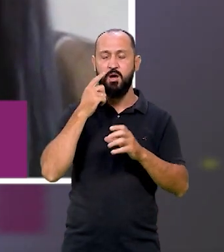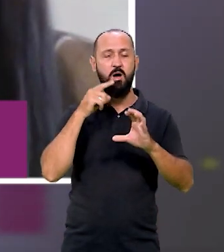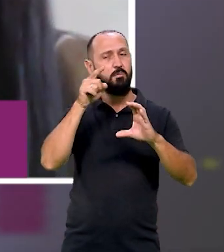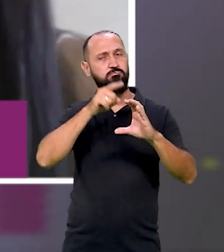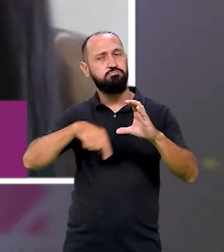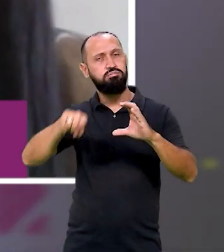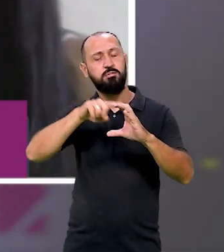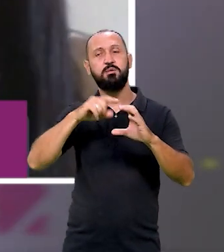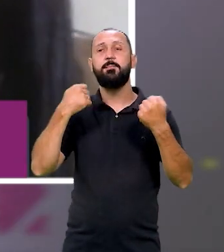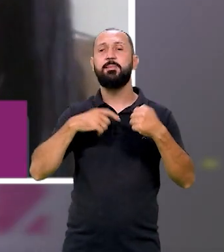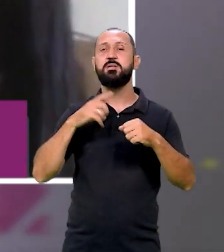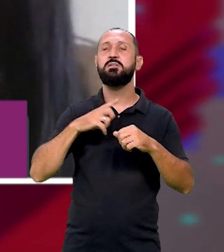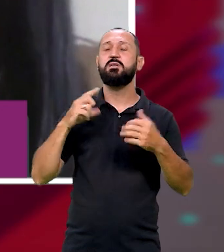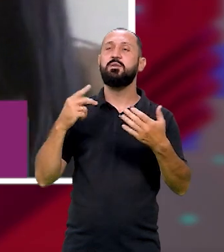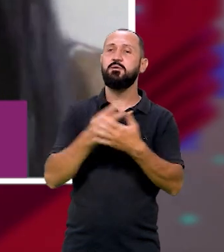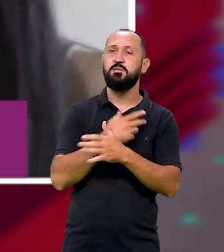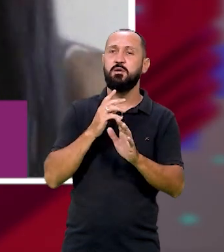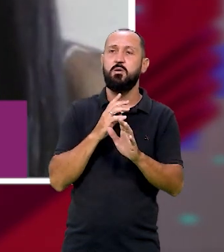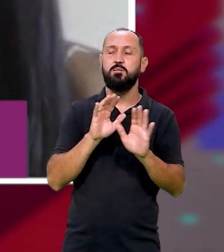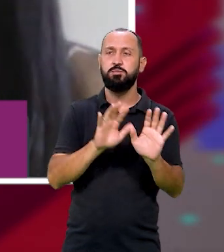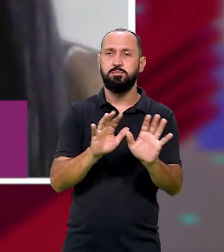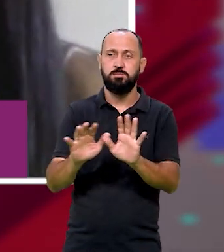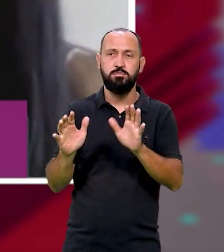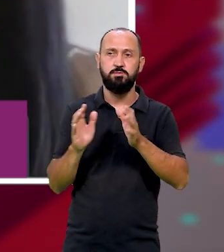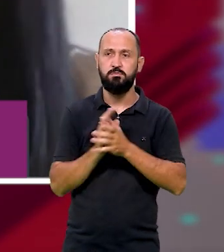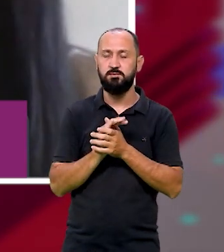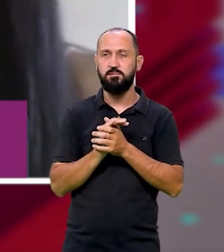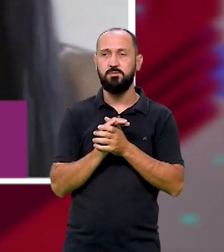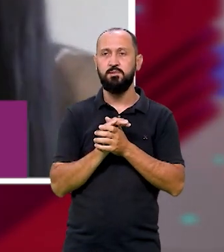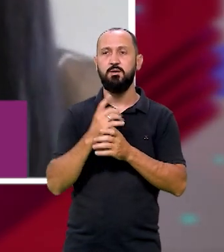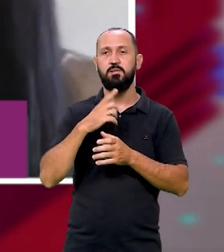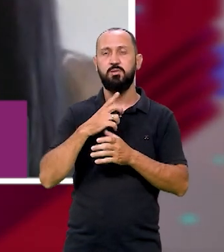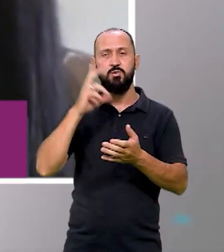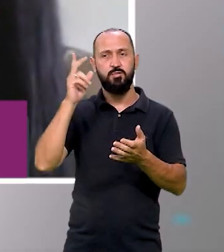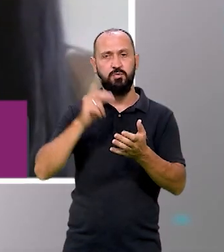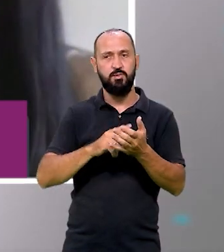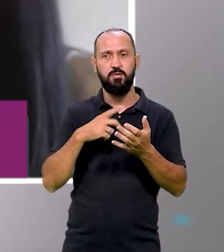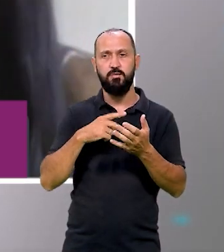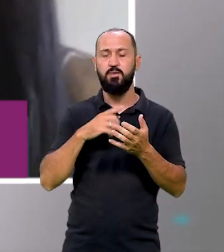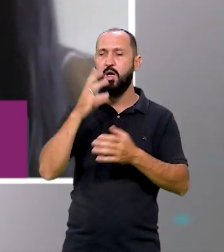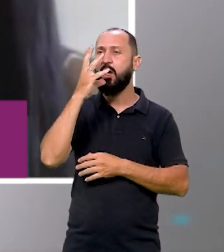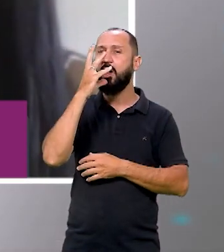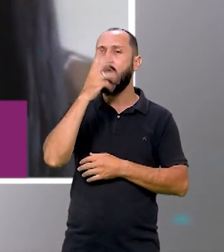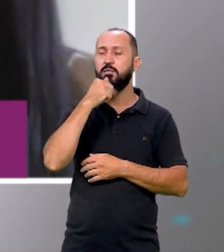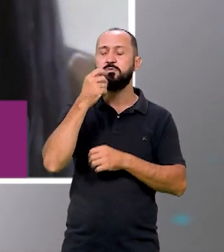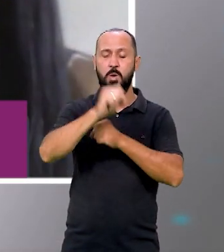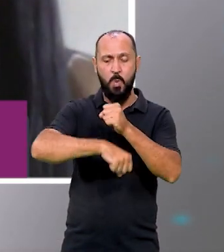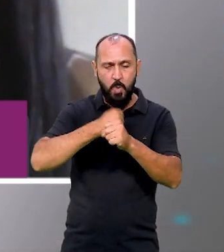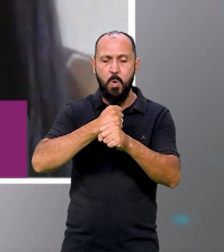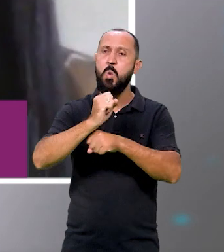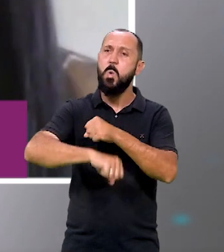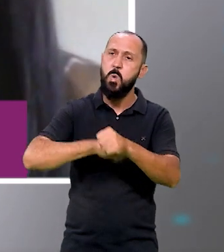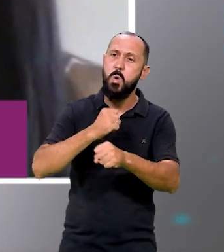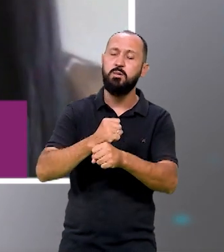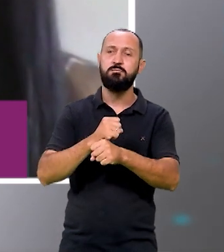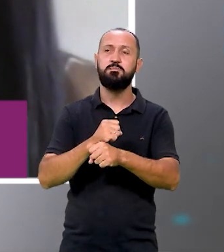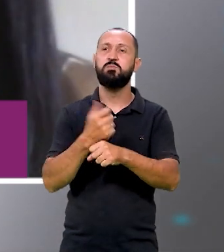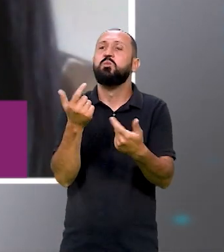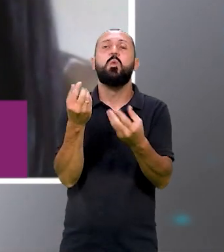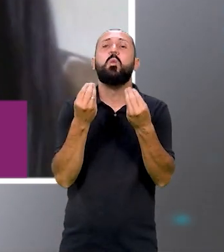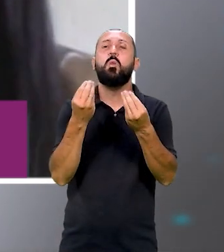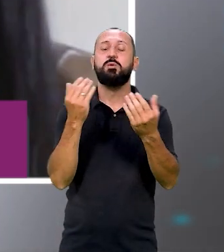vem o efeito sanfona, que frustra muitas pessoas, que não é saudável. Isso gera até um choque, né, para o seu corpo